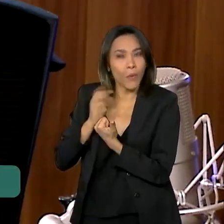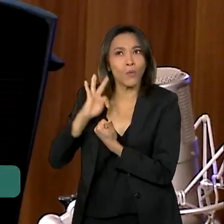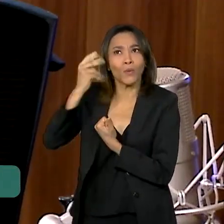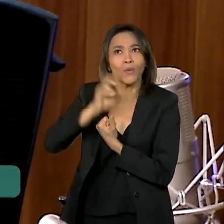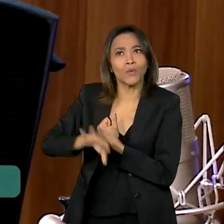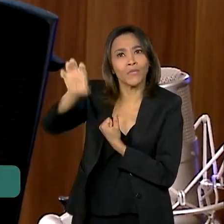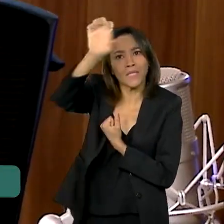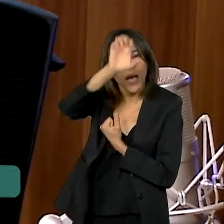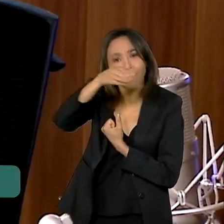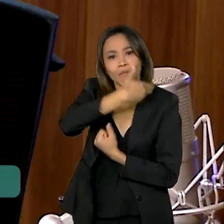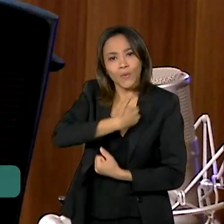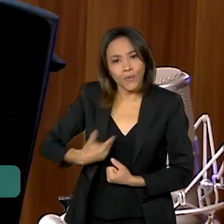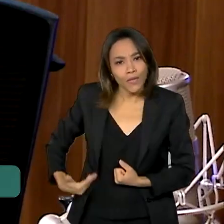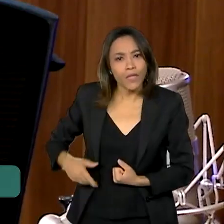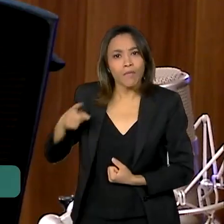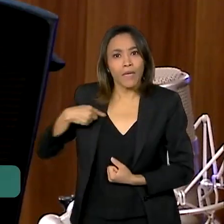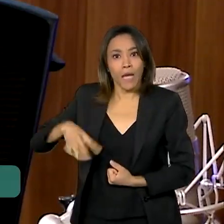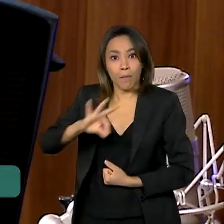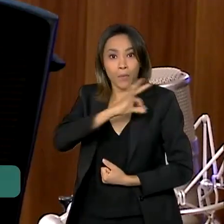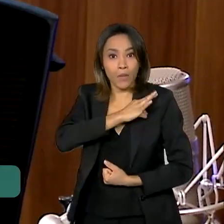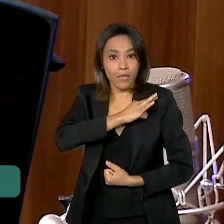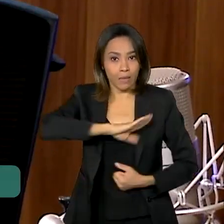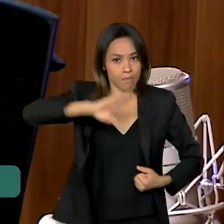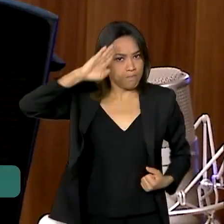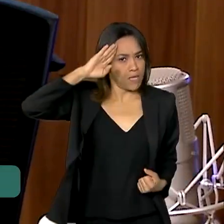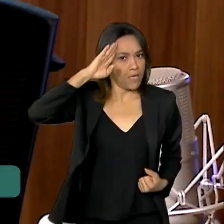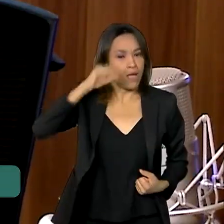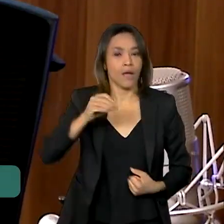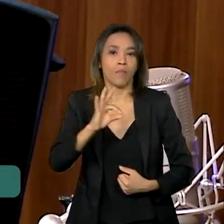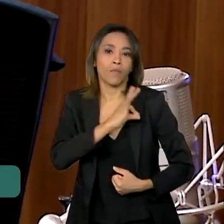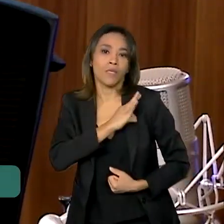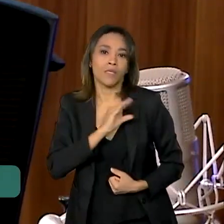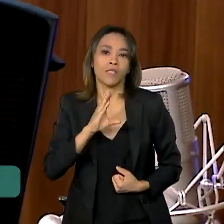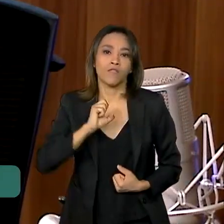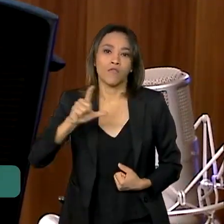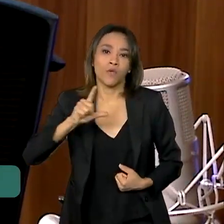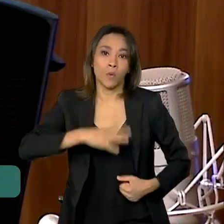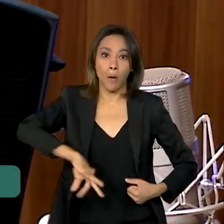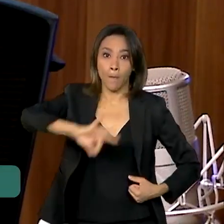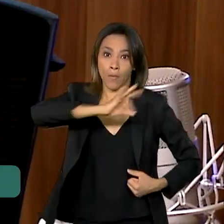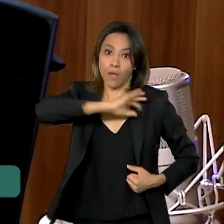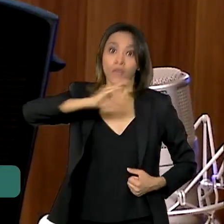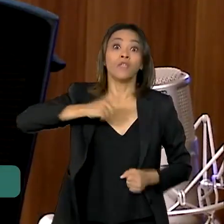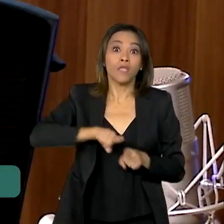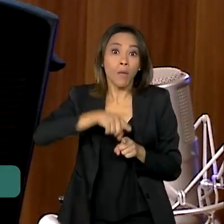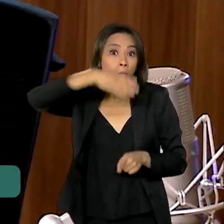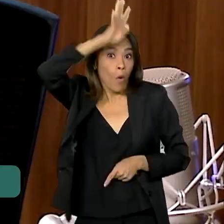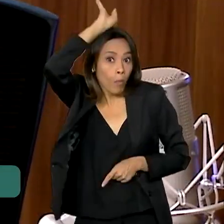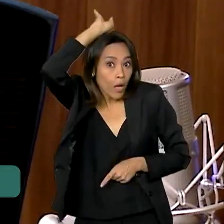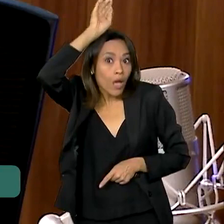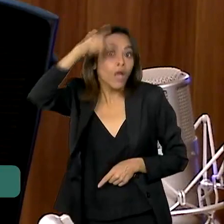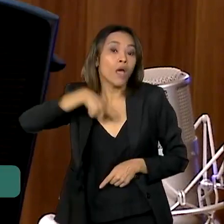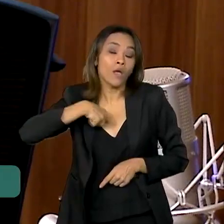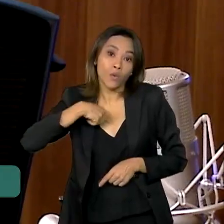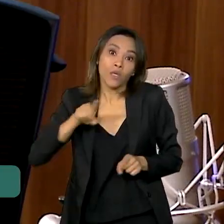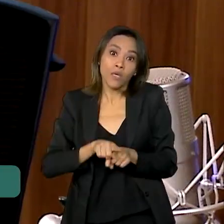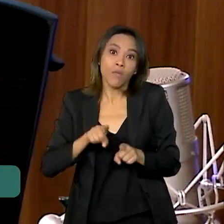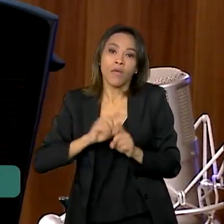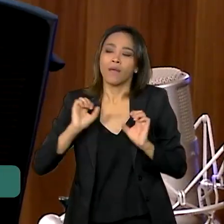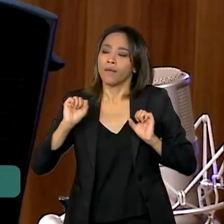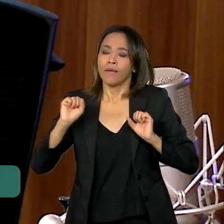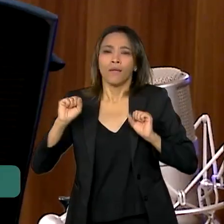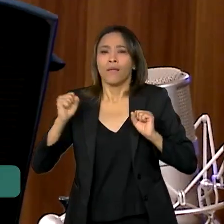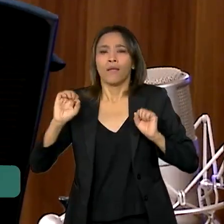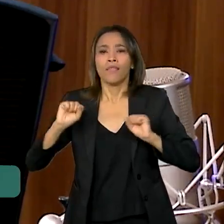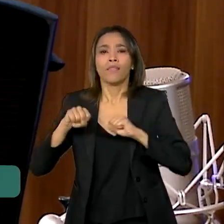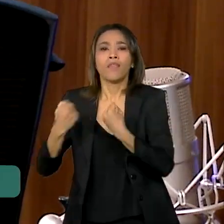governadores, para que as polícias militares, civis e também os bombeiros e a Defesa Civil tivessem nos apoiando. A Defesa Civil, em caso de alguma intempérie,